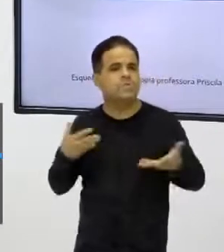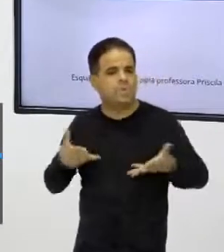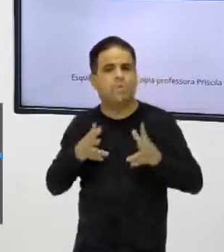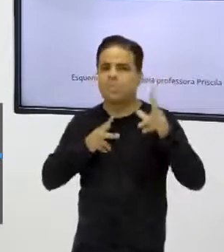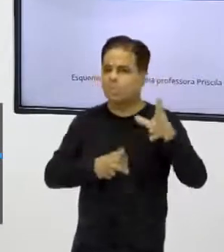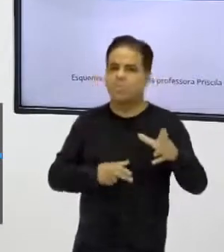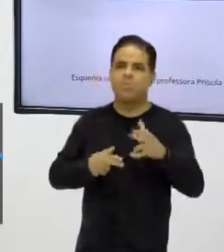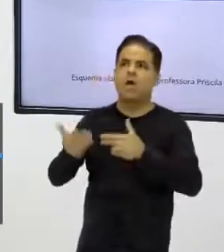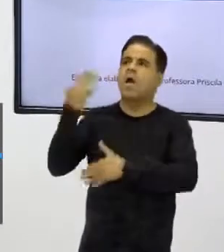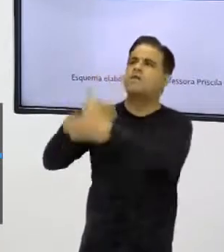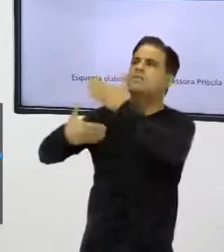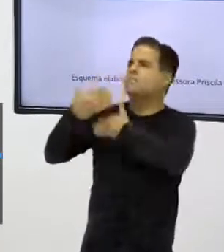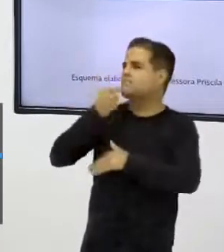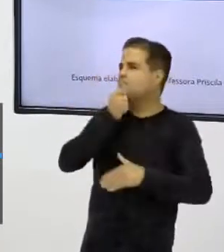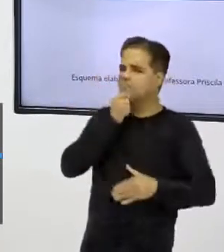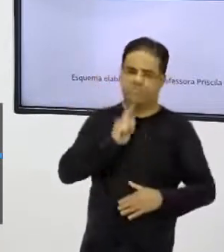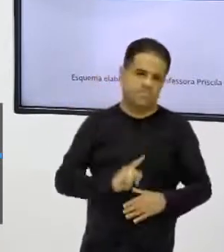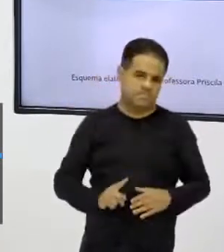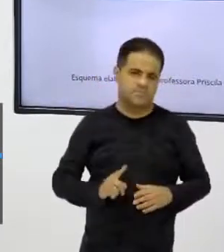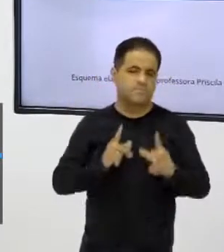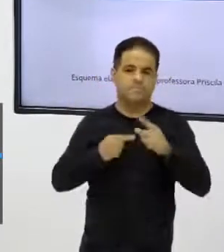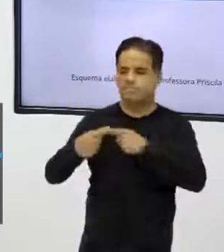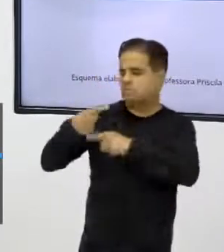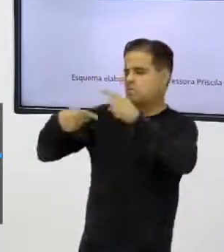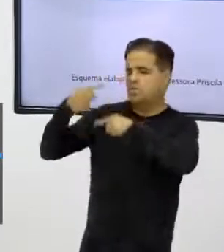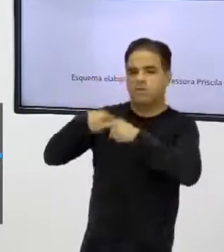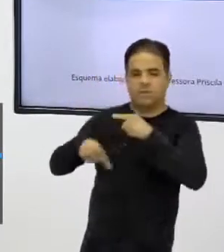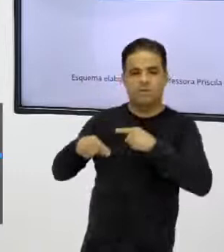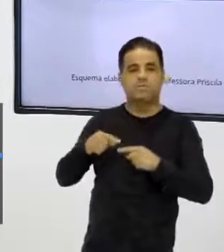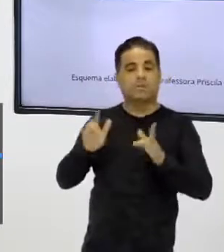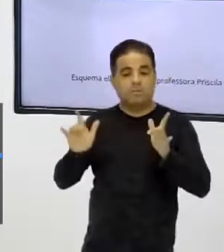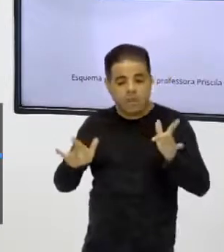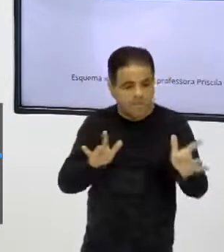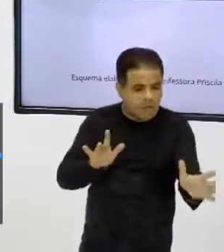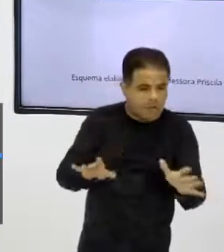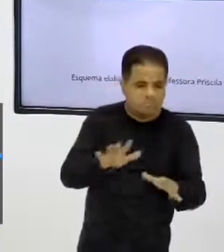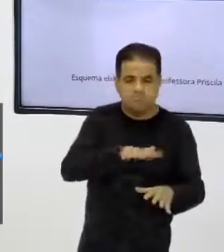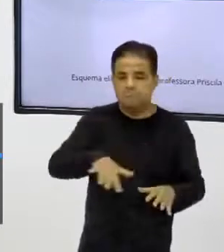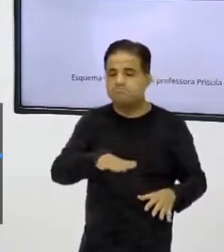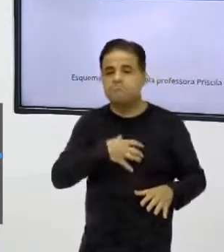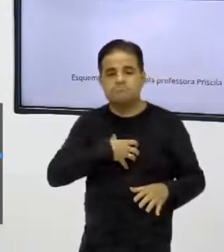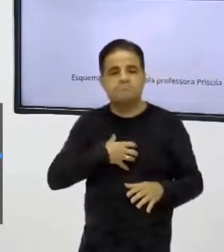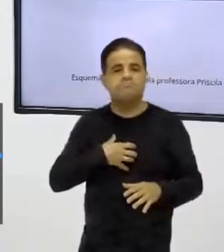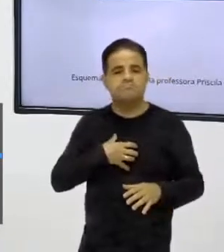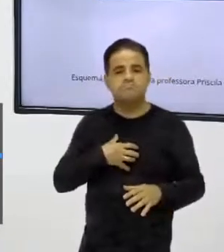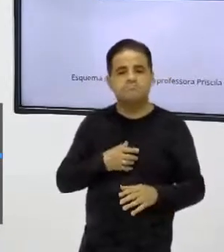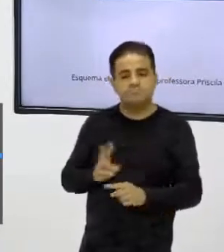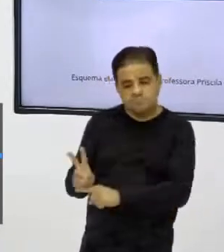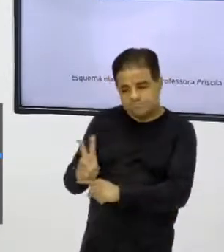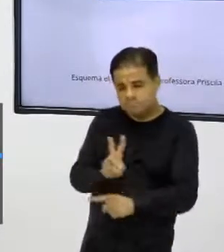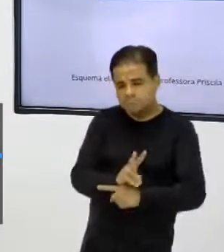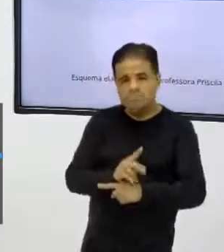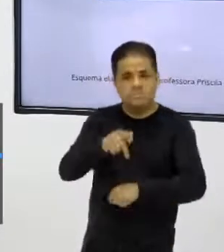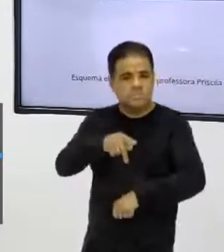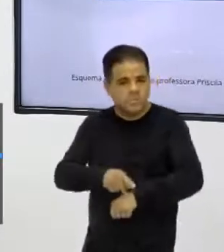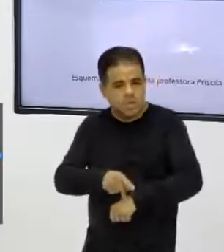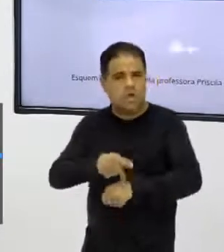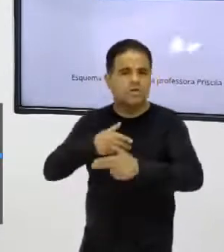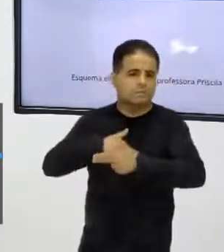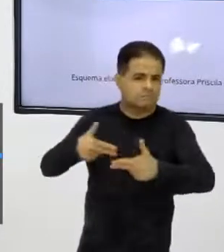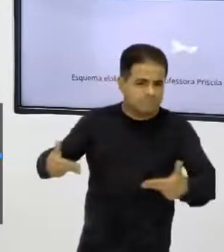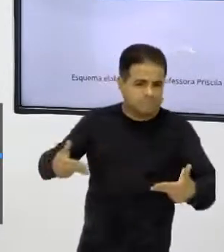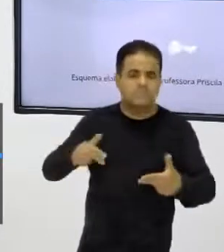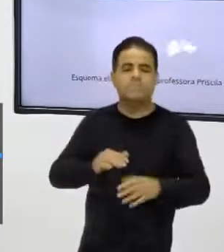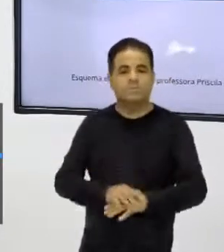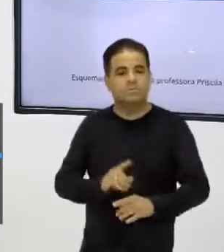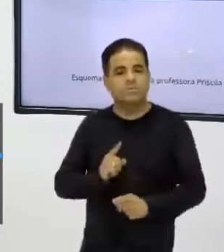igual à vida dos antepassados, né? Eles podem ser como restos ou vestígios de seres vivos que ficam preservados em rocha, gelo, né, ambar É